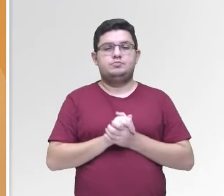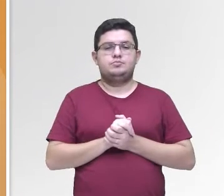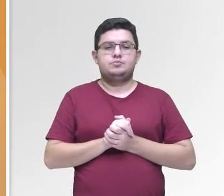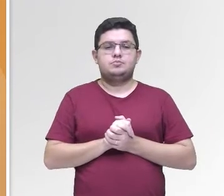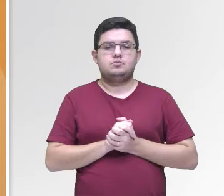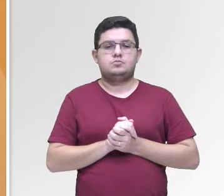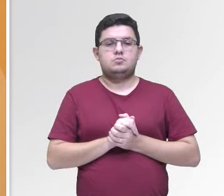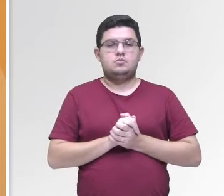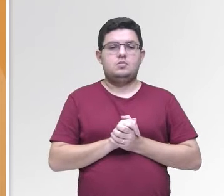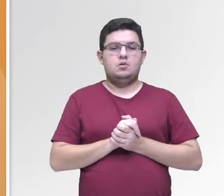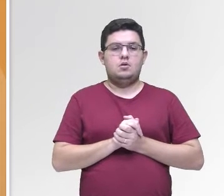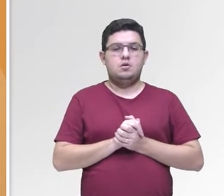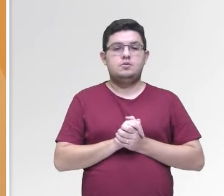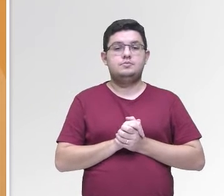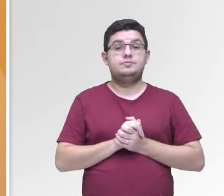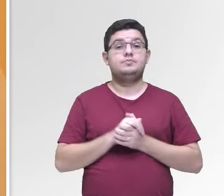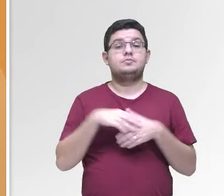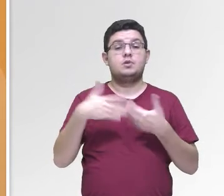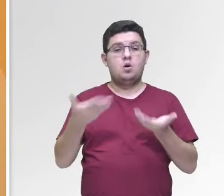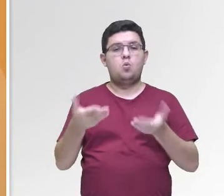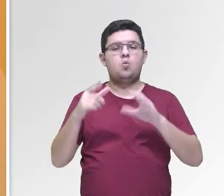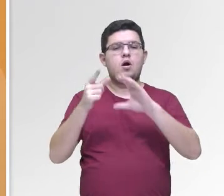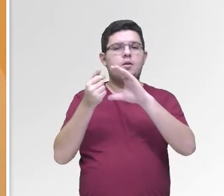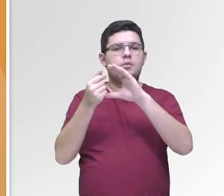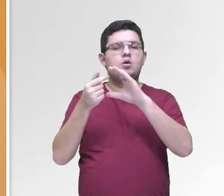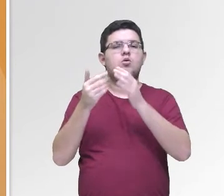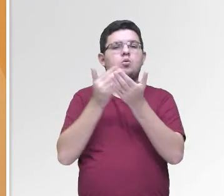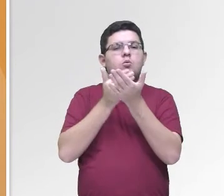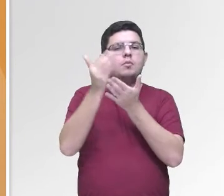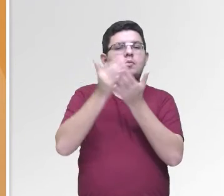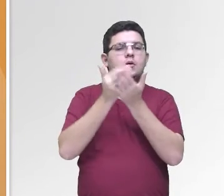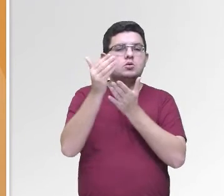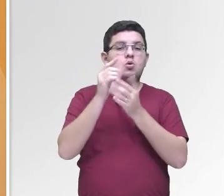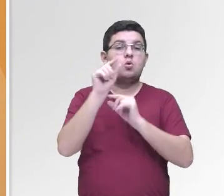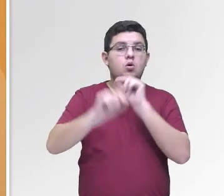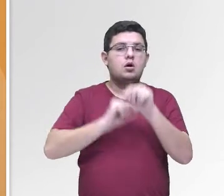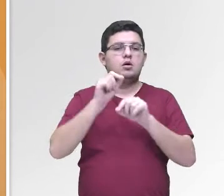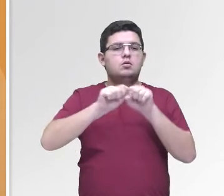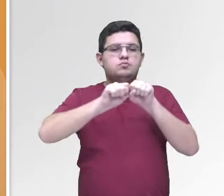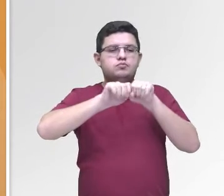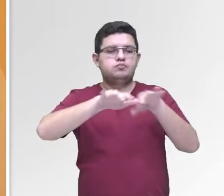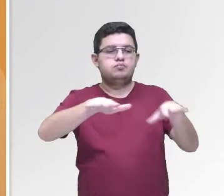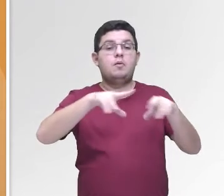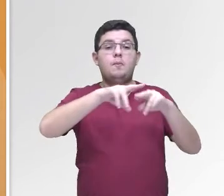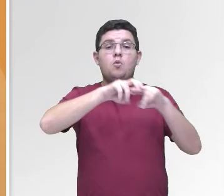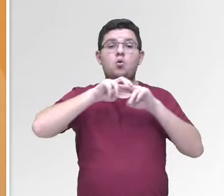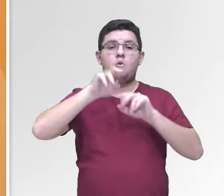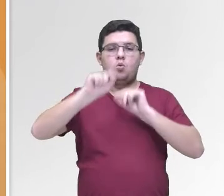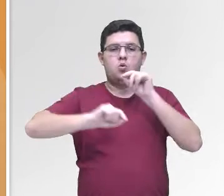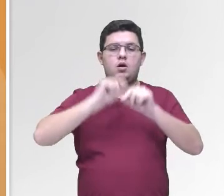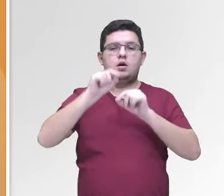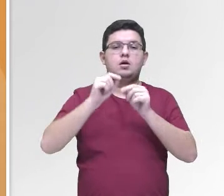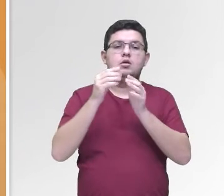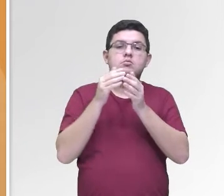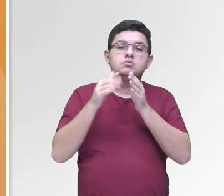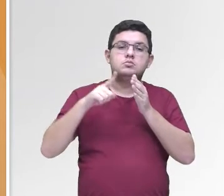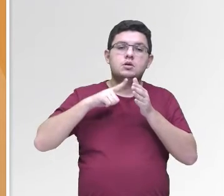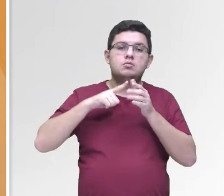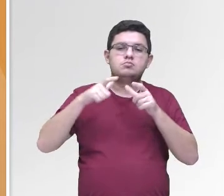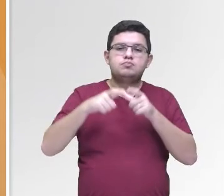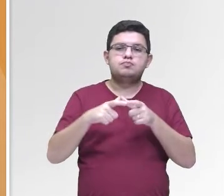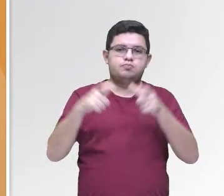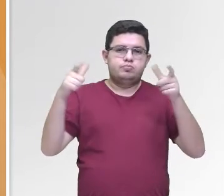território. Okay? Então, o capitalismo comercial ele é marcado pelo avanço, tá, das